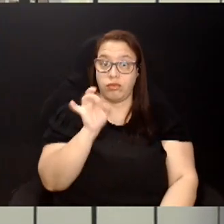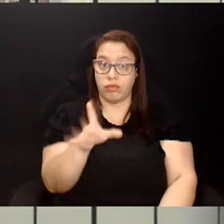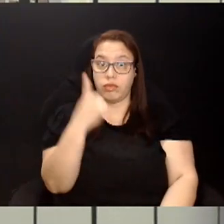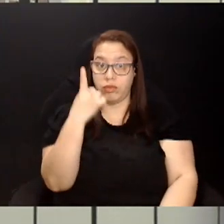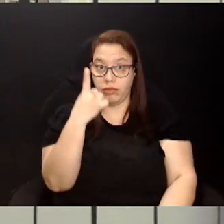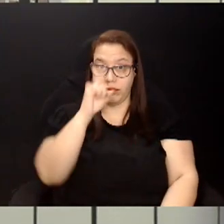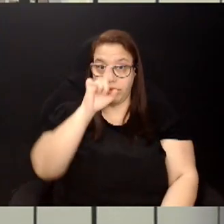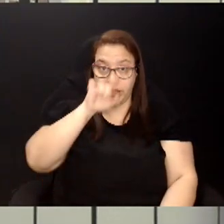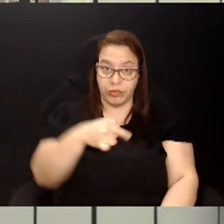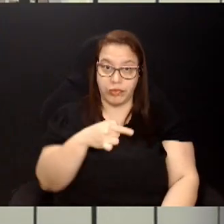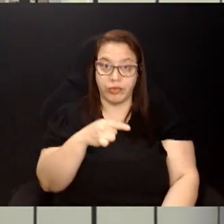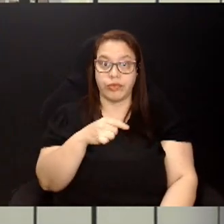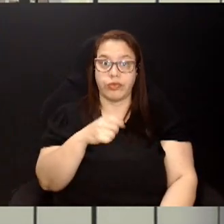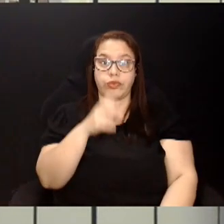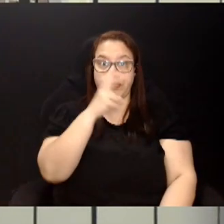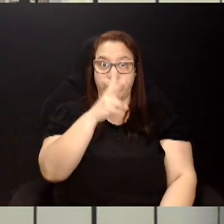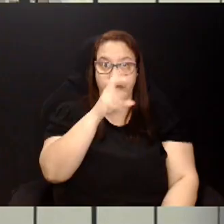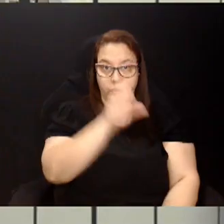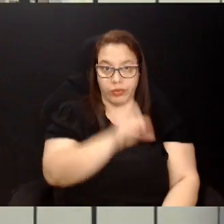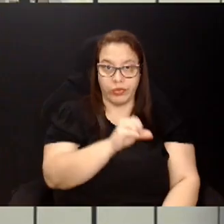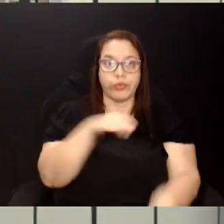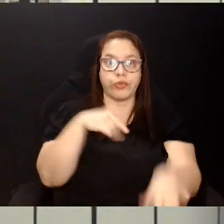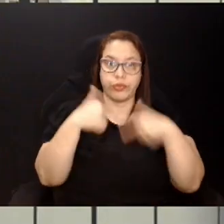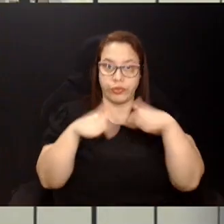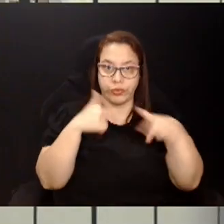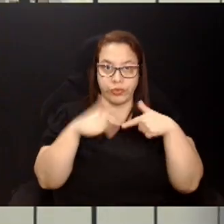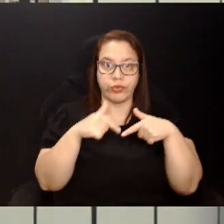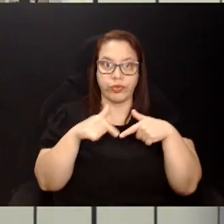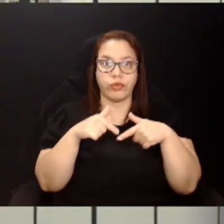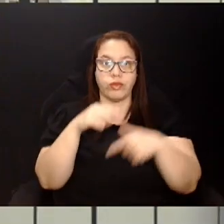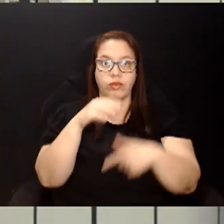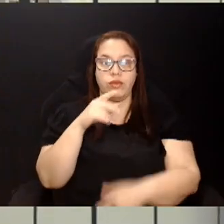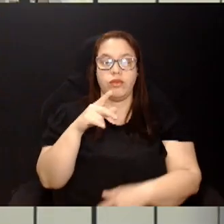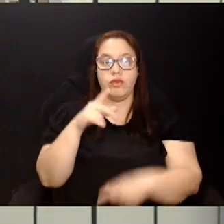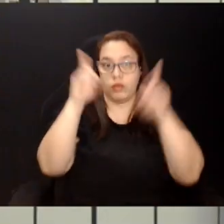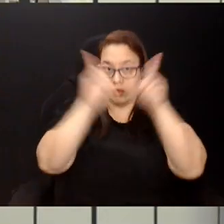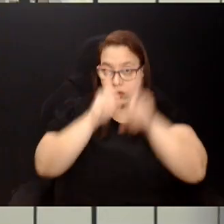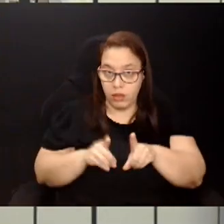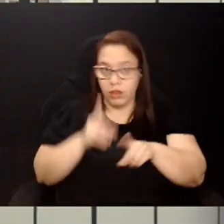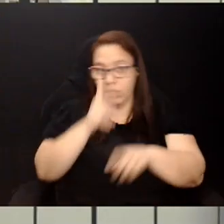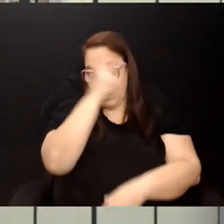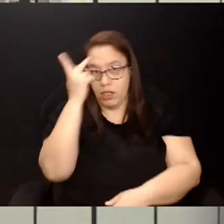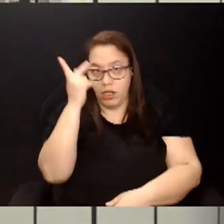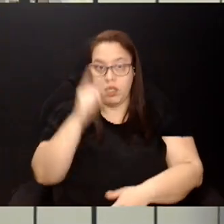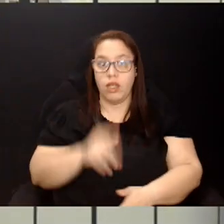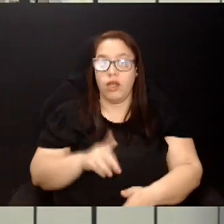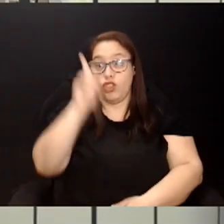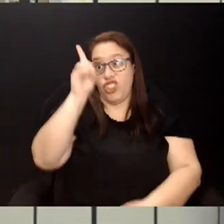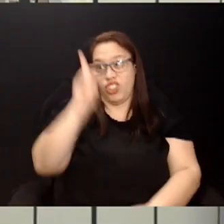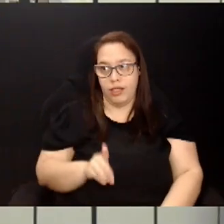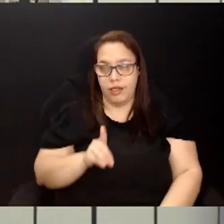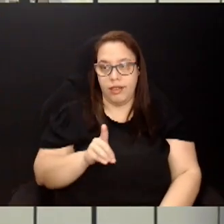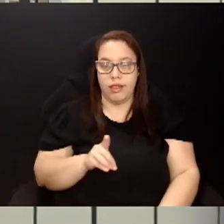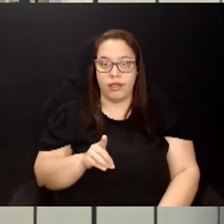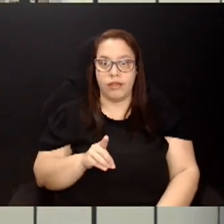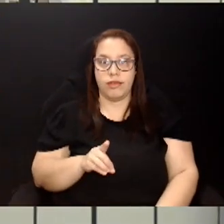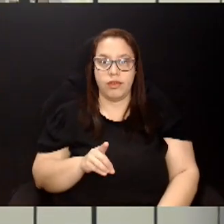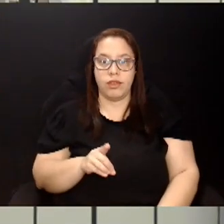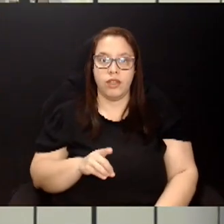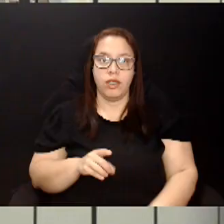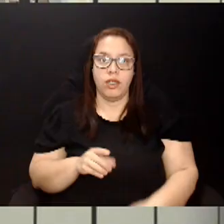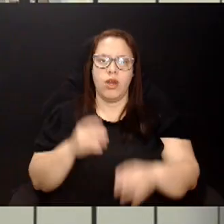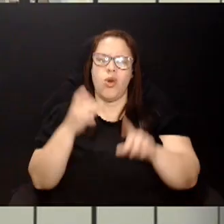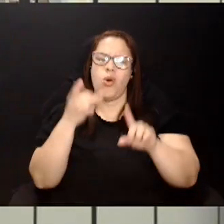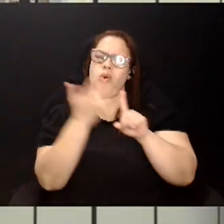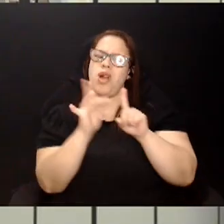cada 29 trabalhadores PCDs ocupava um cargo de direção. O capacitismo